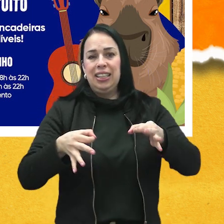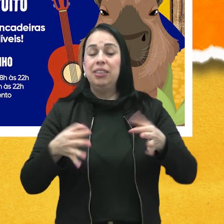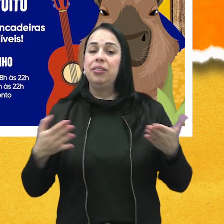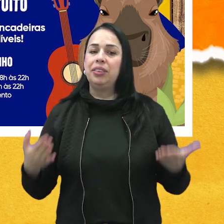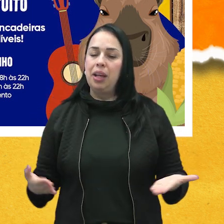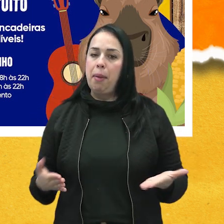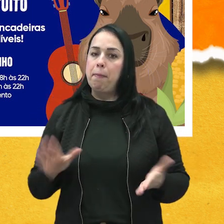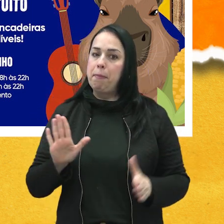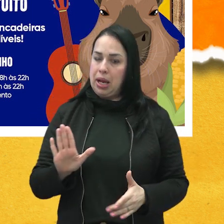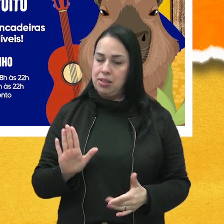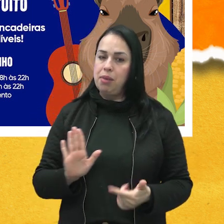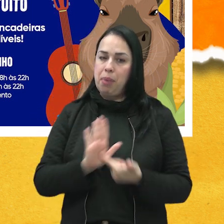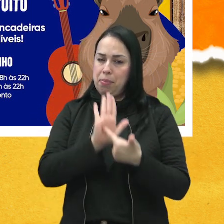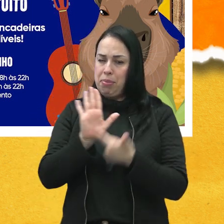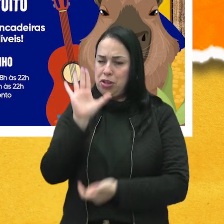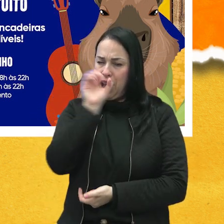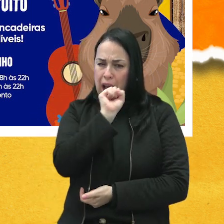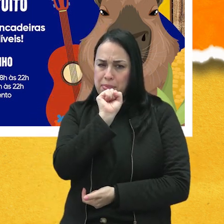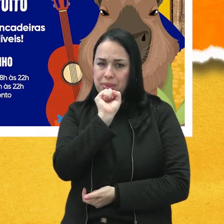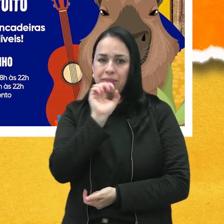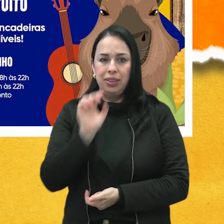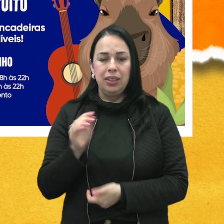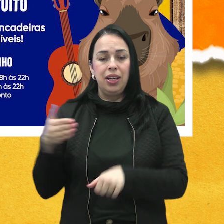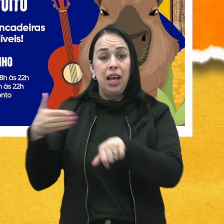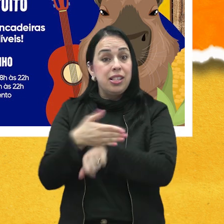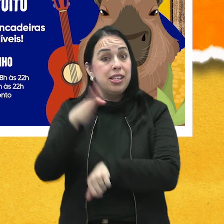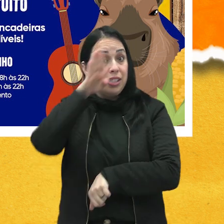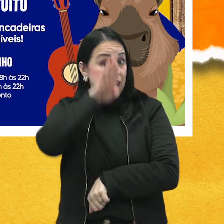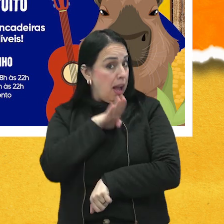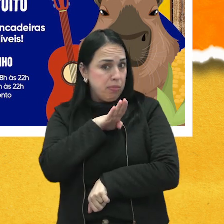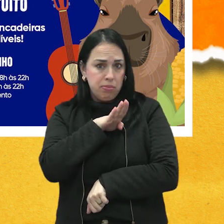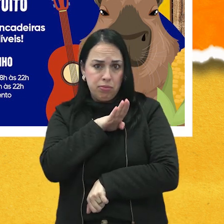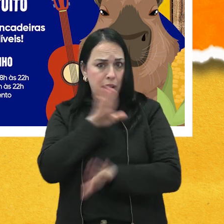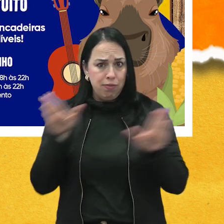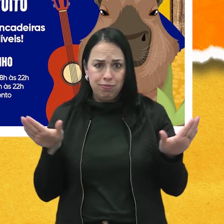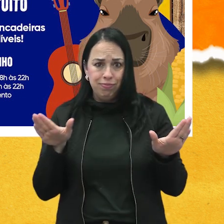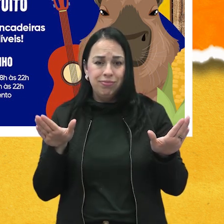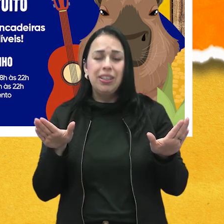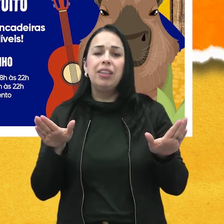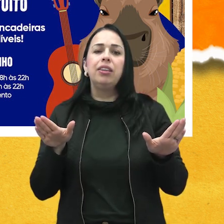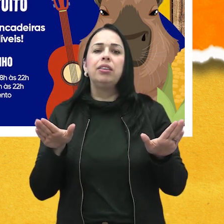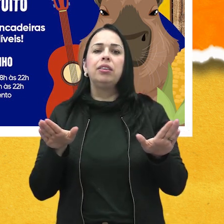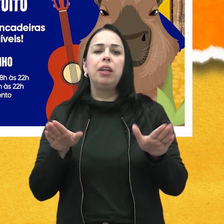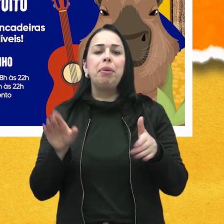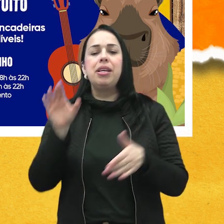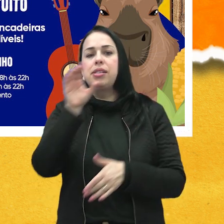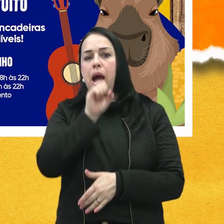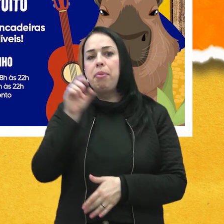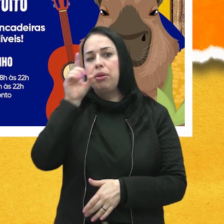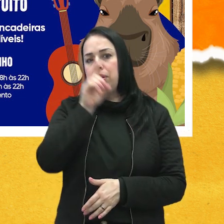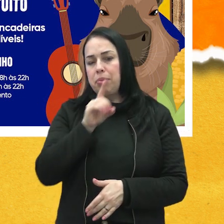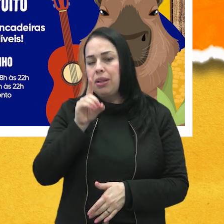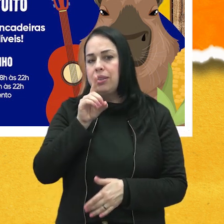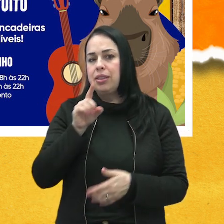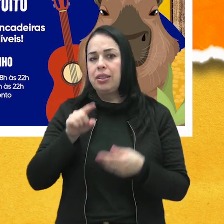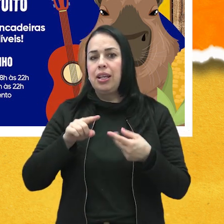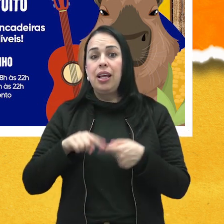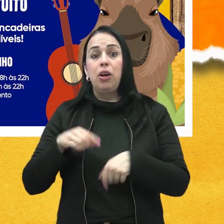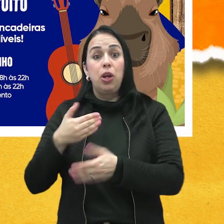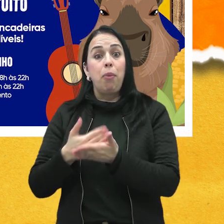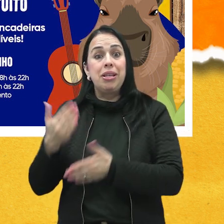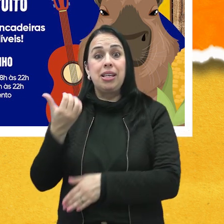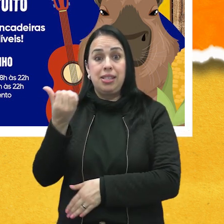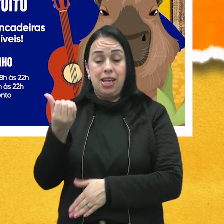todos os detalhes. Mas aqui, ó, passando rapidinho pra gente, a entrada é gratuita, é só chegar por lá. E é o restante desse final de semana, né? Acontece